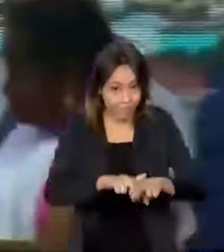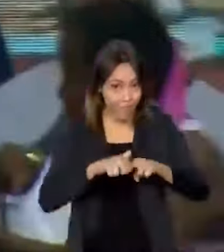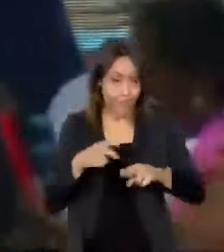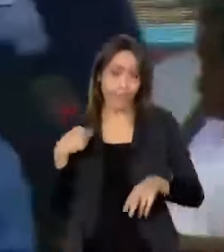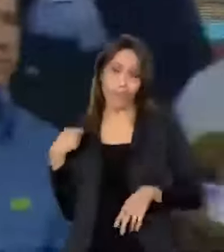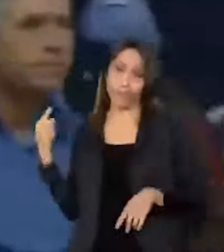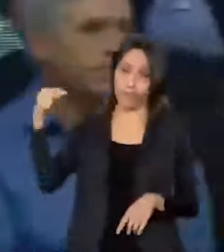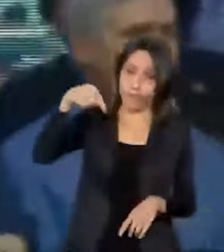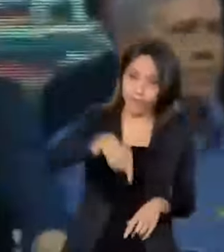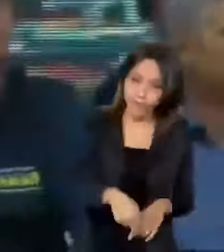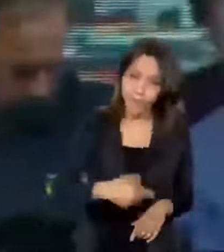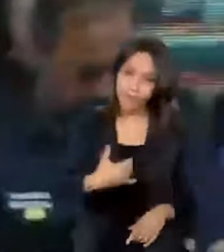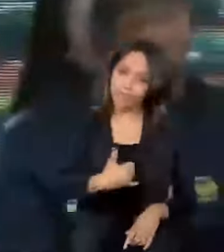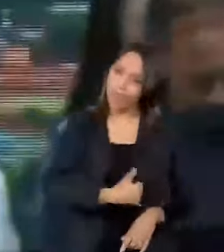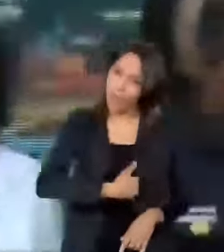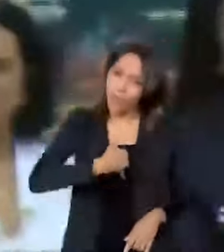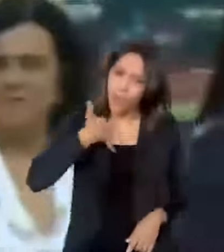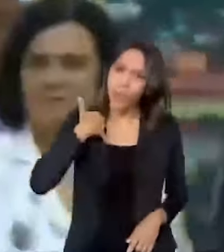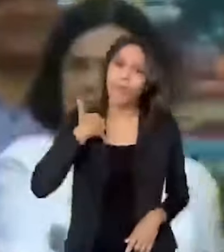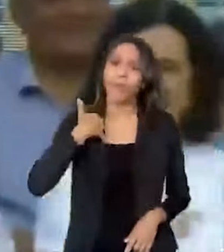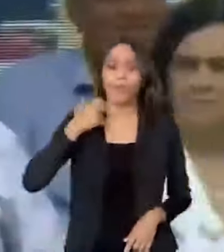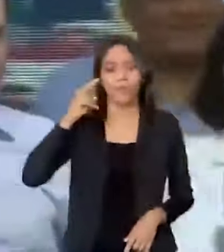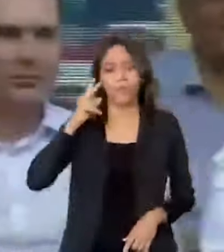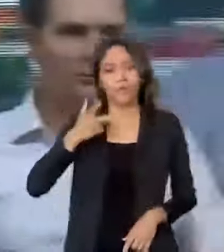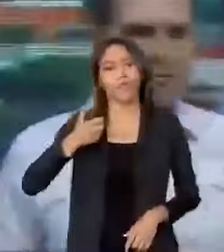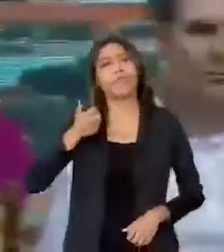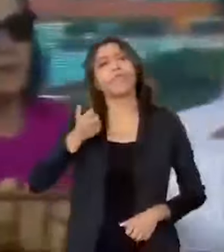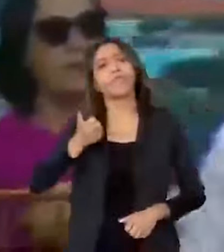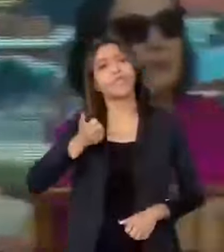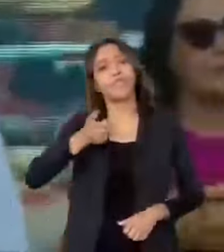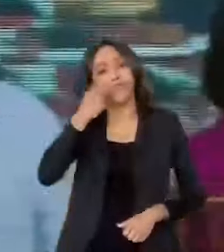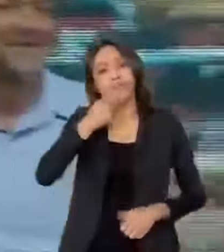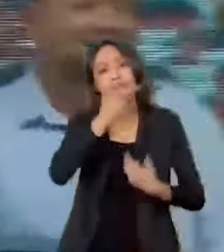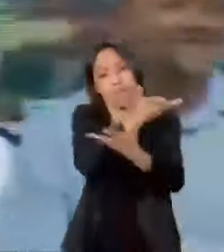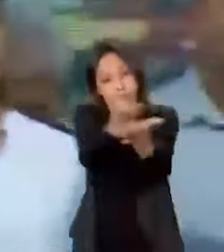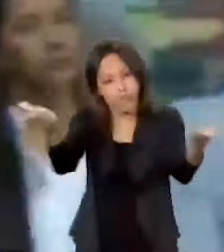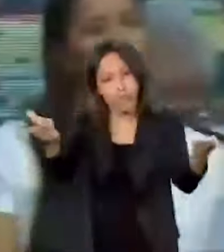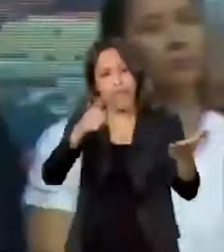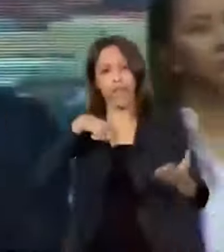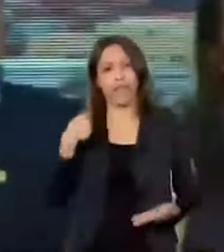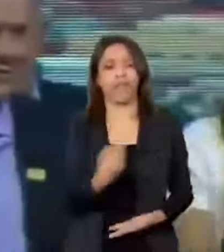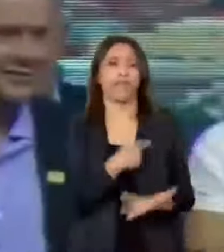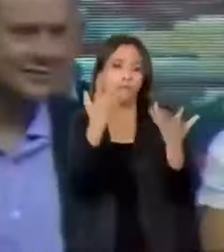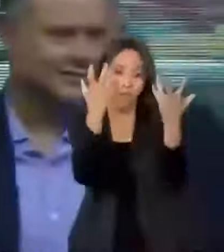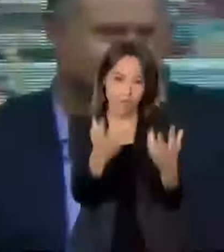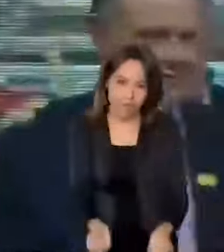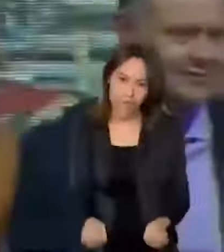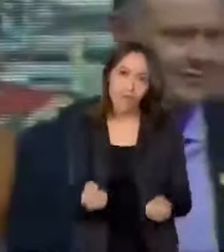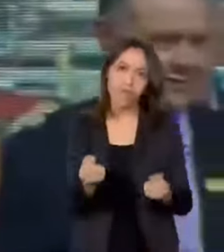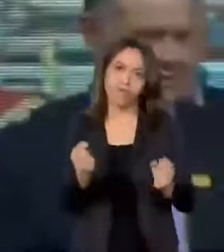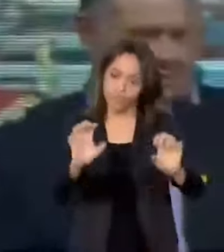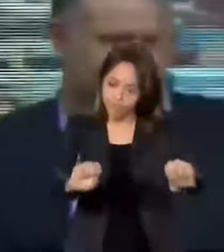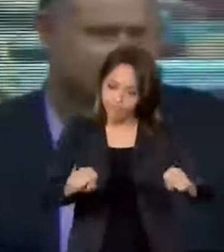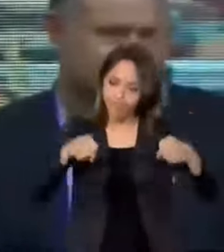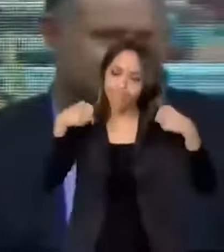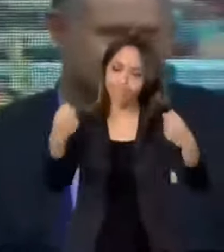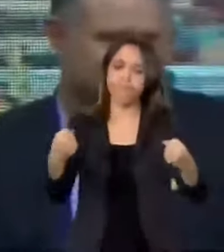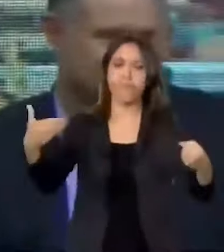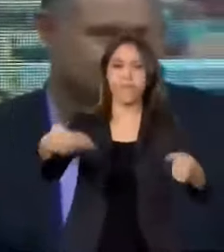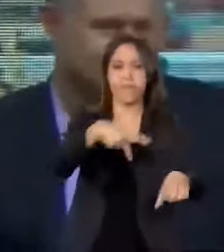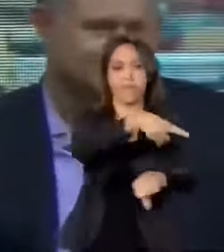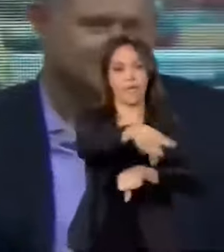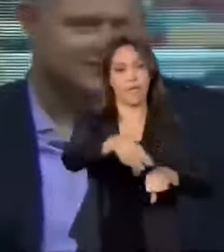aqui orgulhosamente dizendo para vocês: nós vamos recuperar esse país, a economia